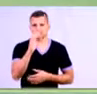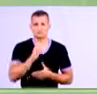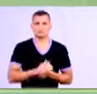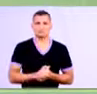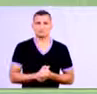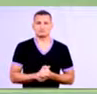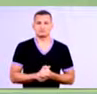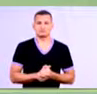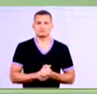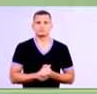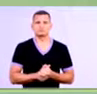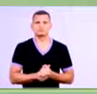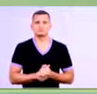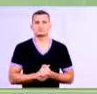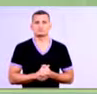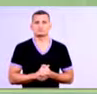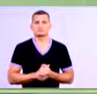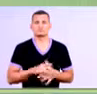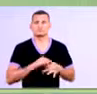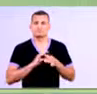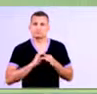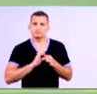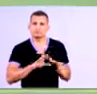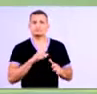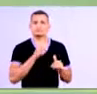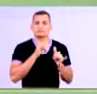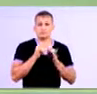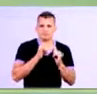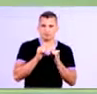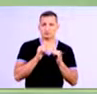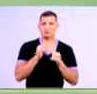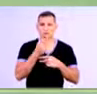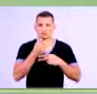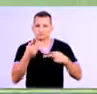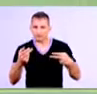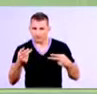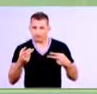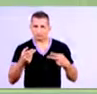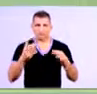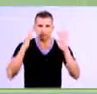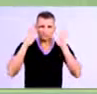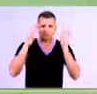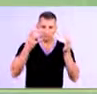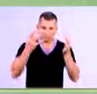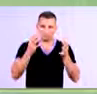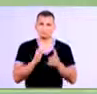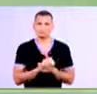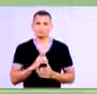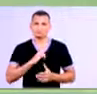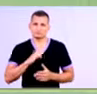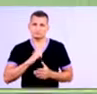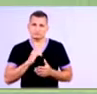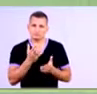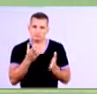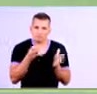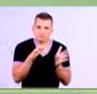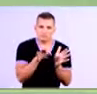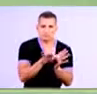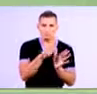permitindo que essas informações, produtos, soluções, elas cheguem adequadamente aos